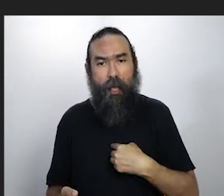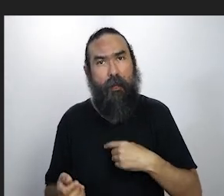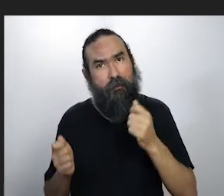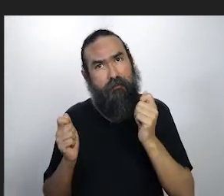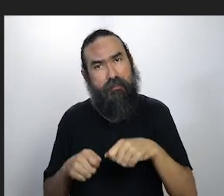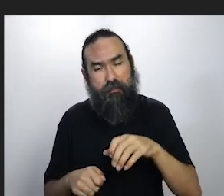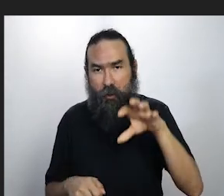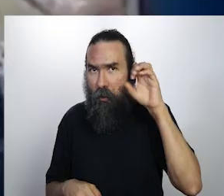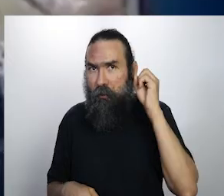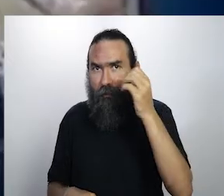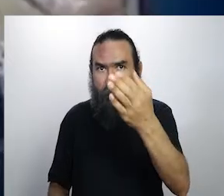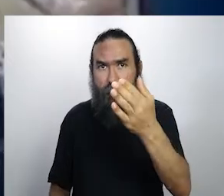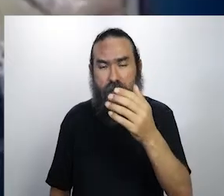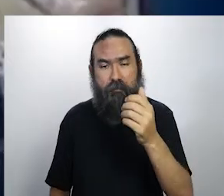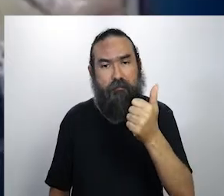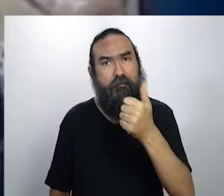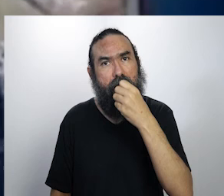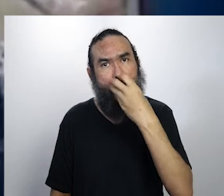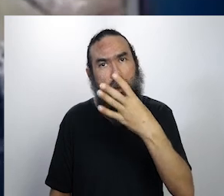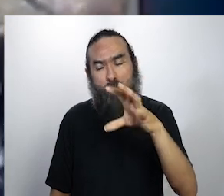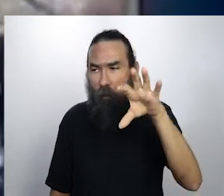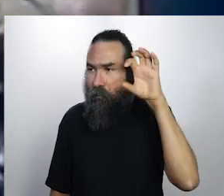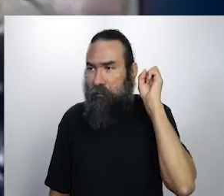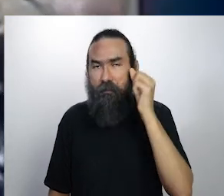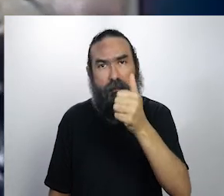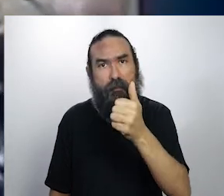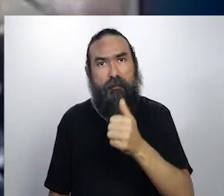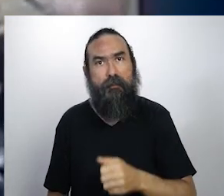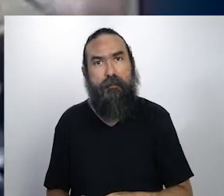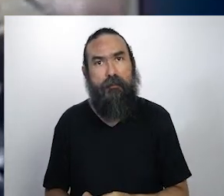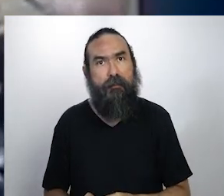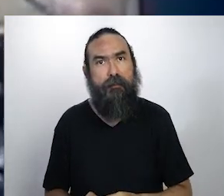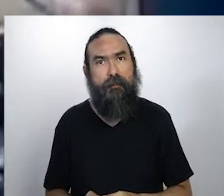Eu estou ouvindo bem, todos ouvem e bem? E aí?